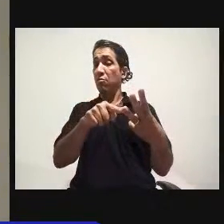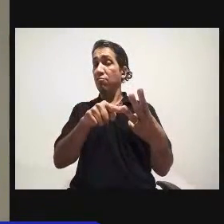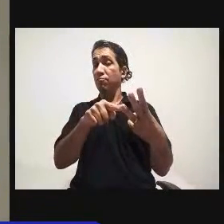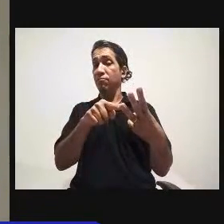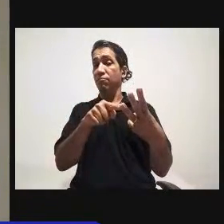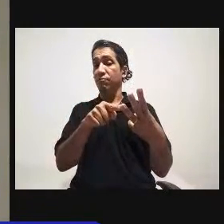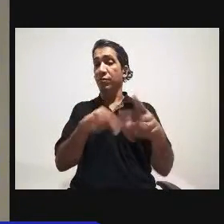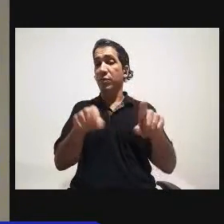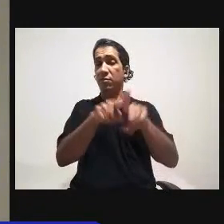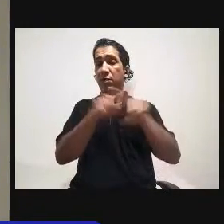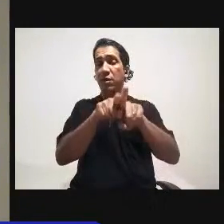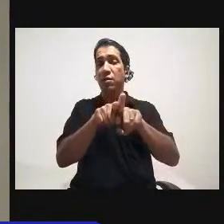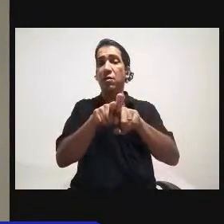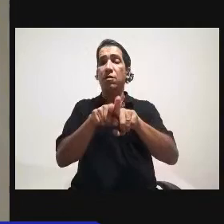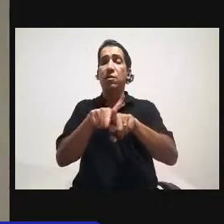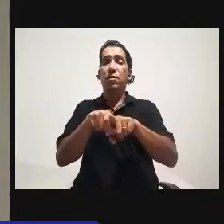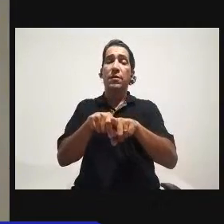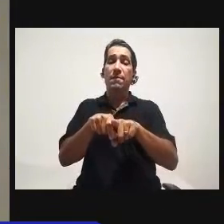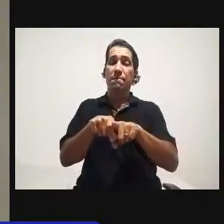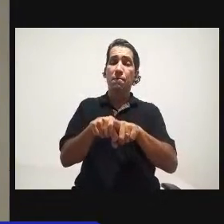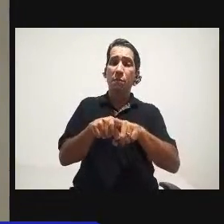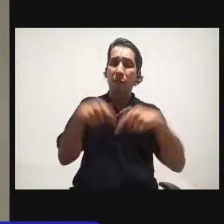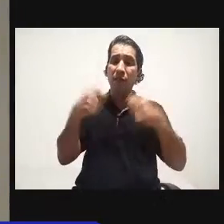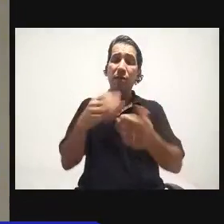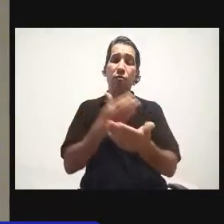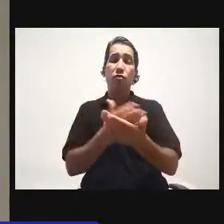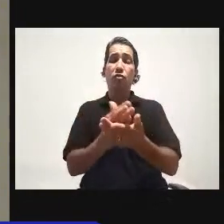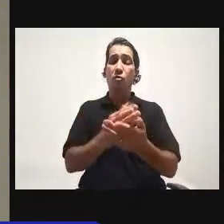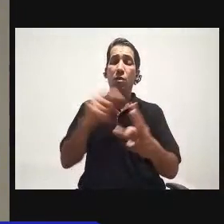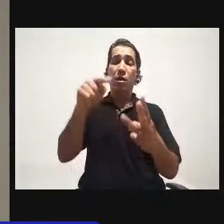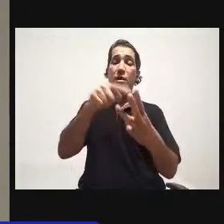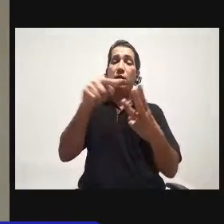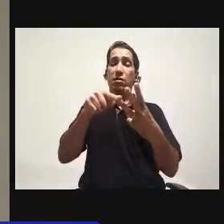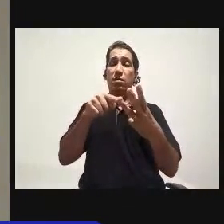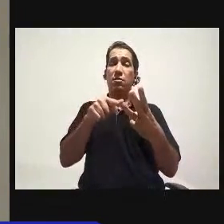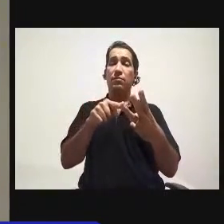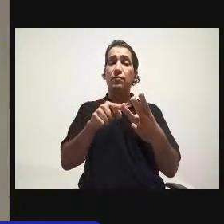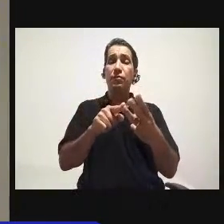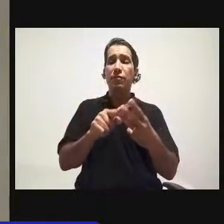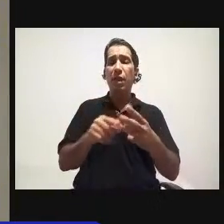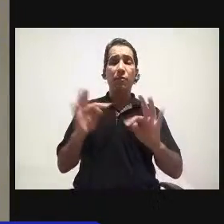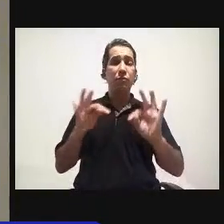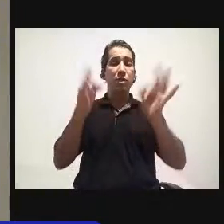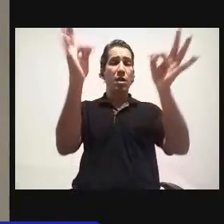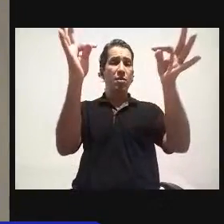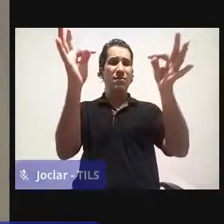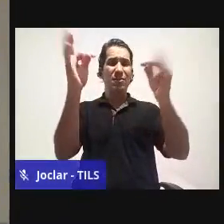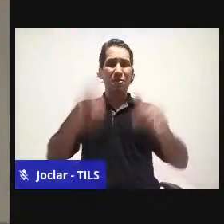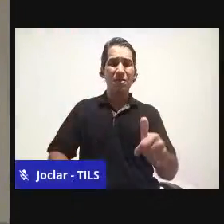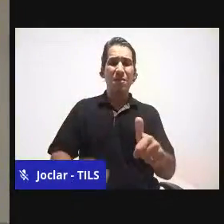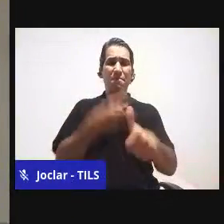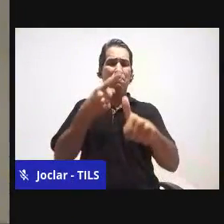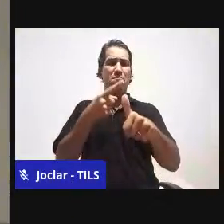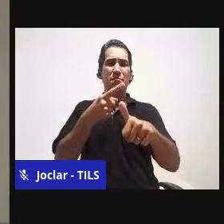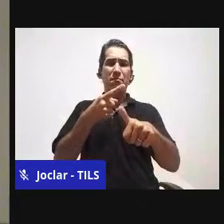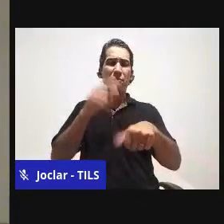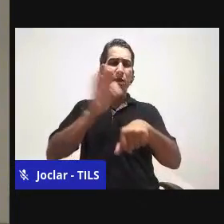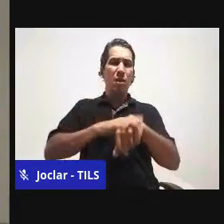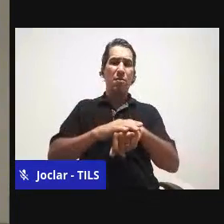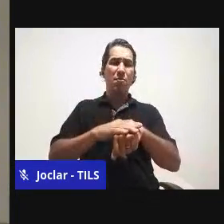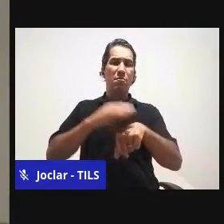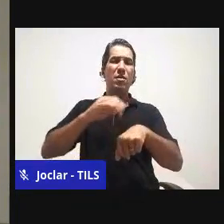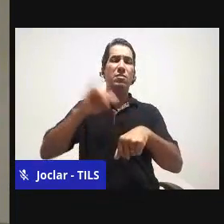gente deveria começar, e não pela tecnologia. Por isso que muitas empresas estão investindo muito e tendo poucos